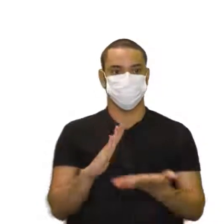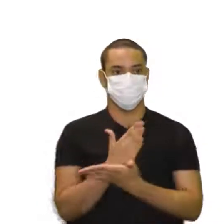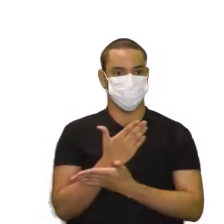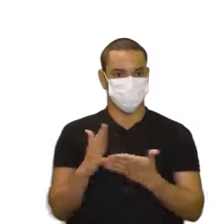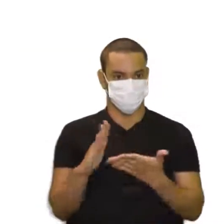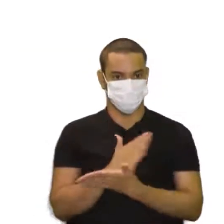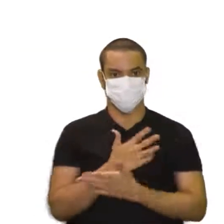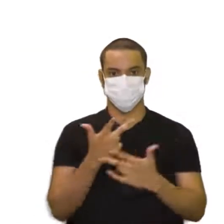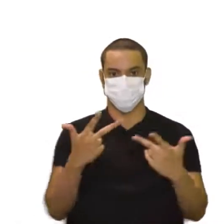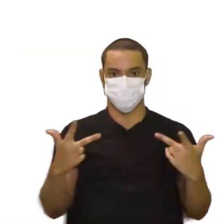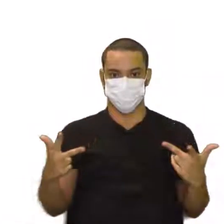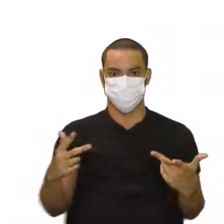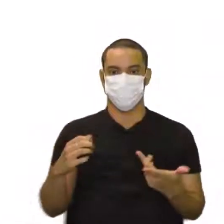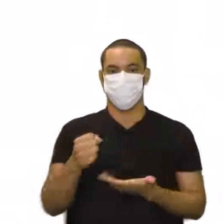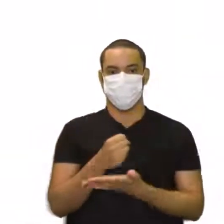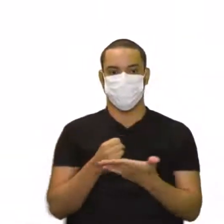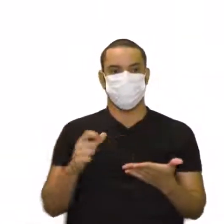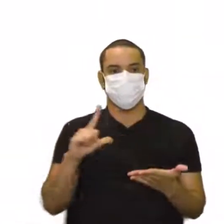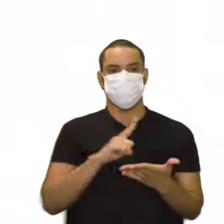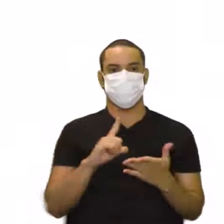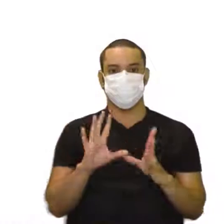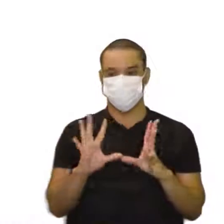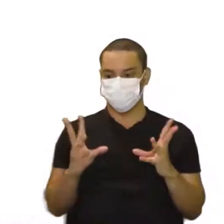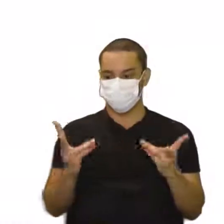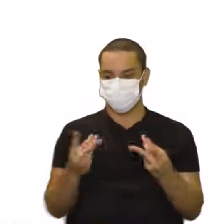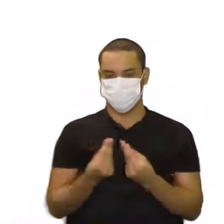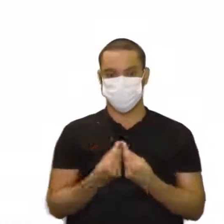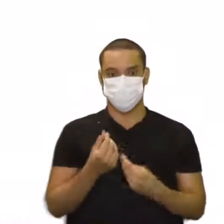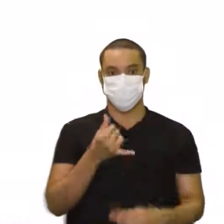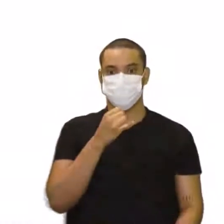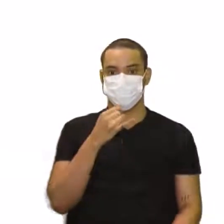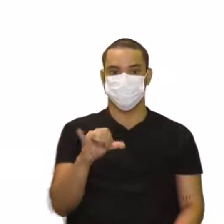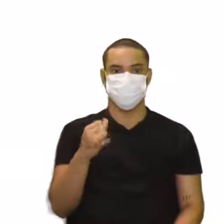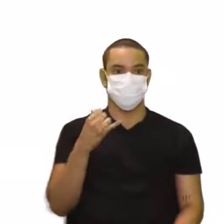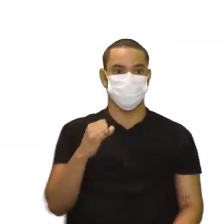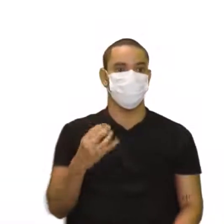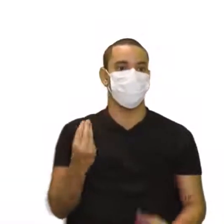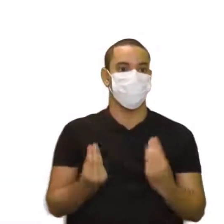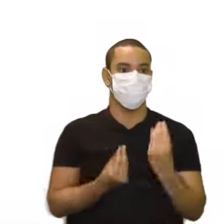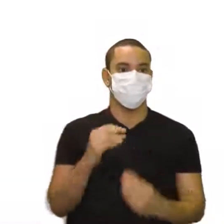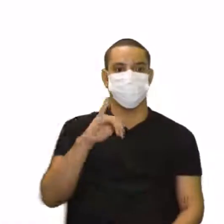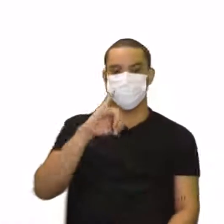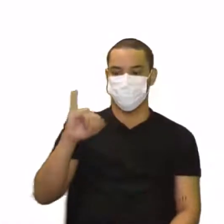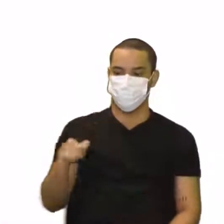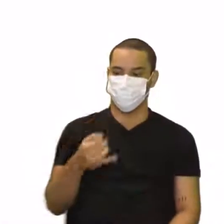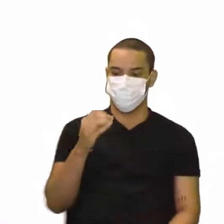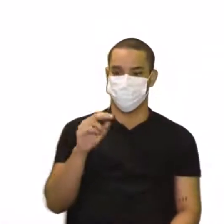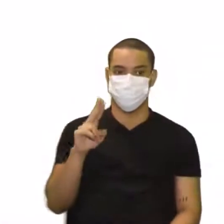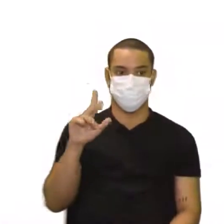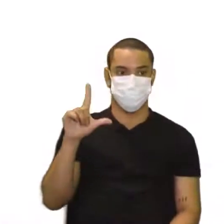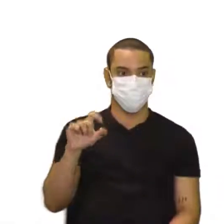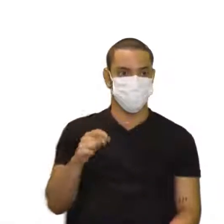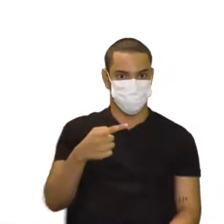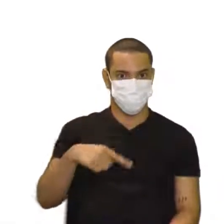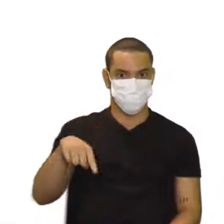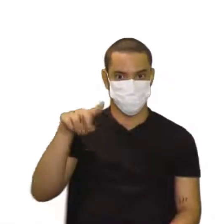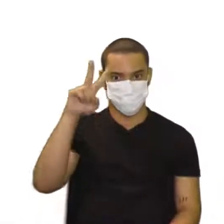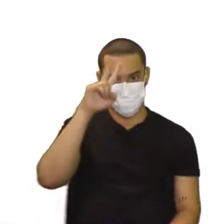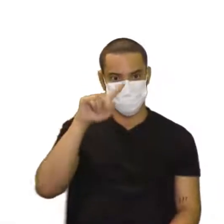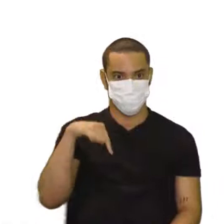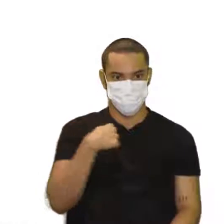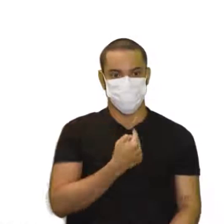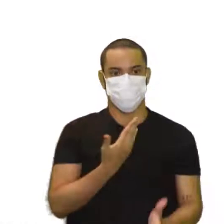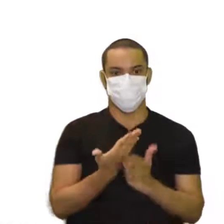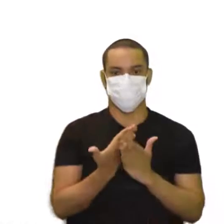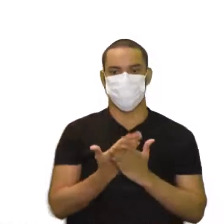a superfície sofre dissipação de energia por efeito Joule. Lembrando lá do efeito Joule, quem lembra, nós vimos,